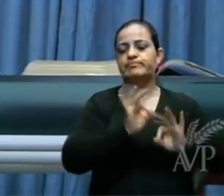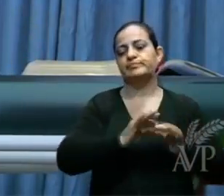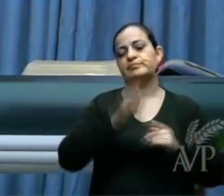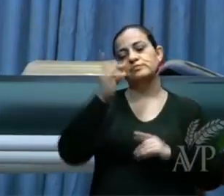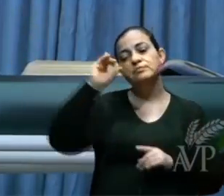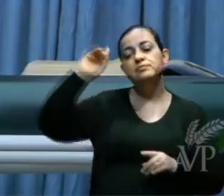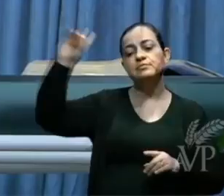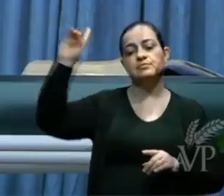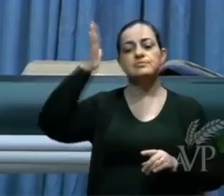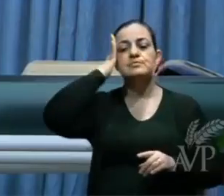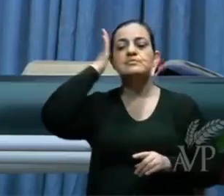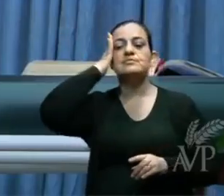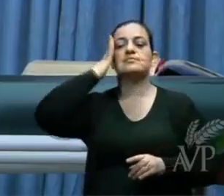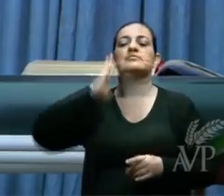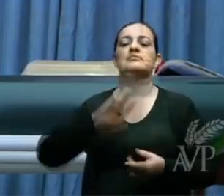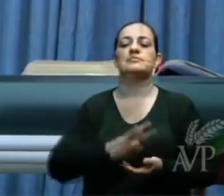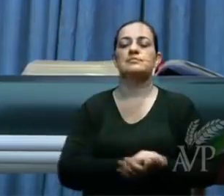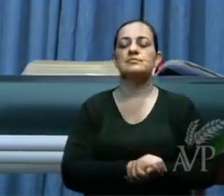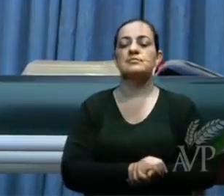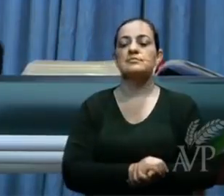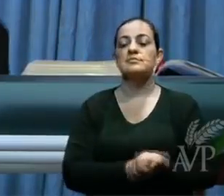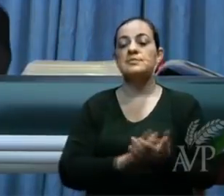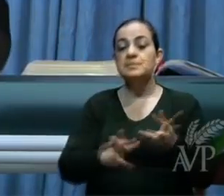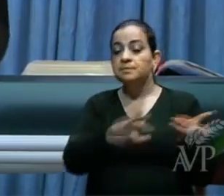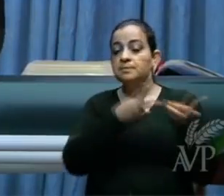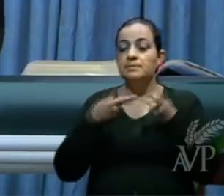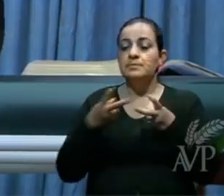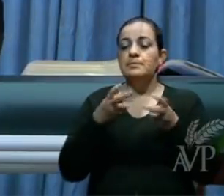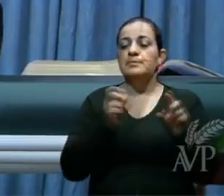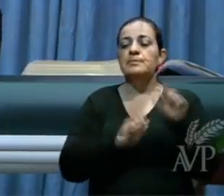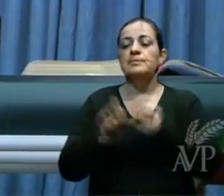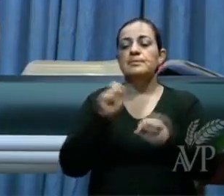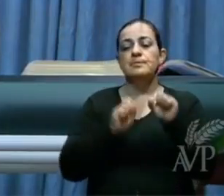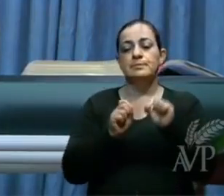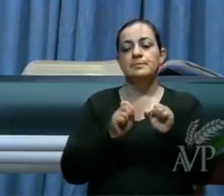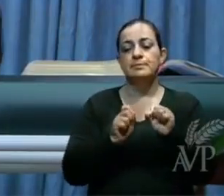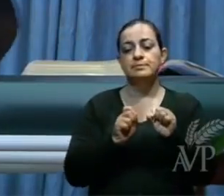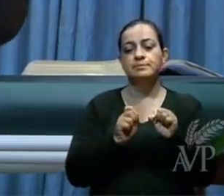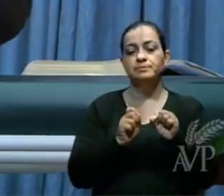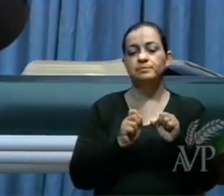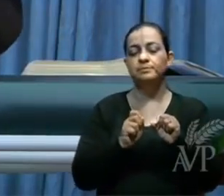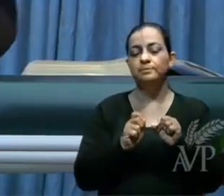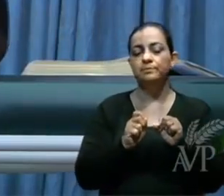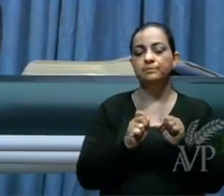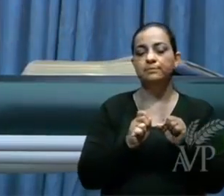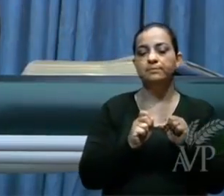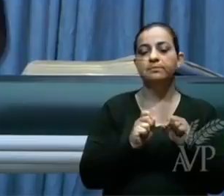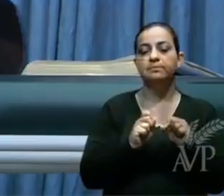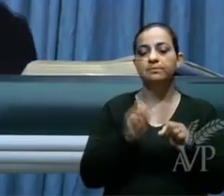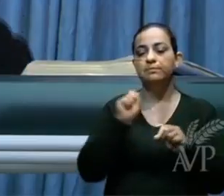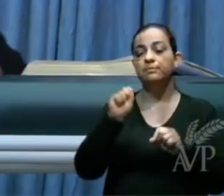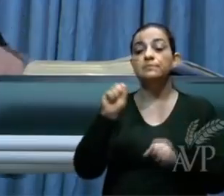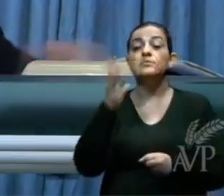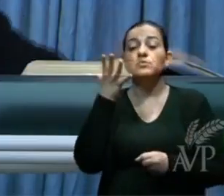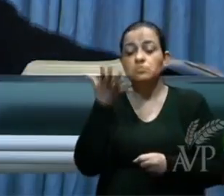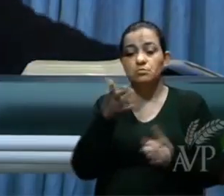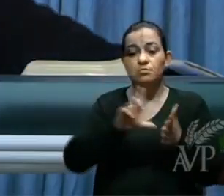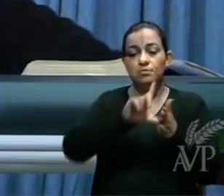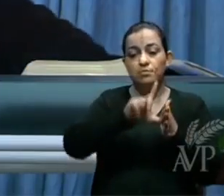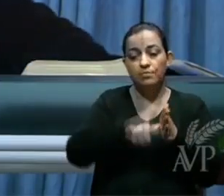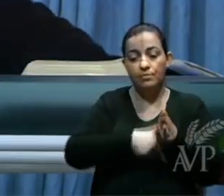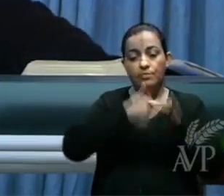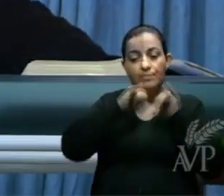deus então vejamos irmãos o que houve após a